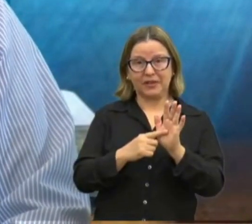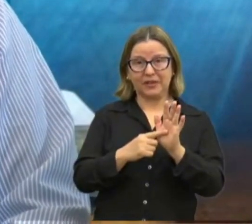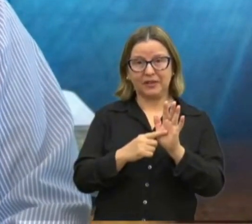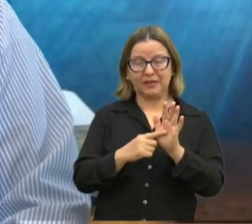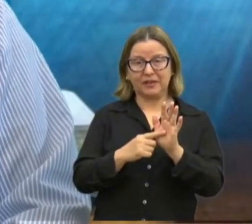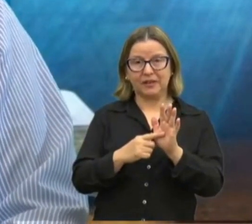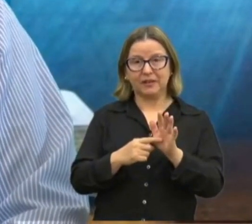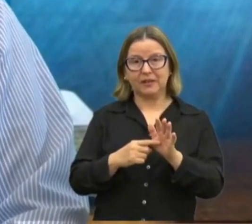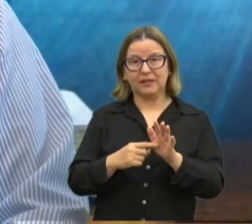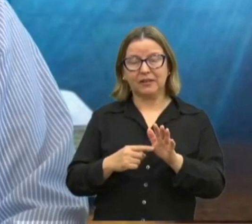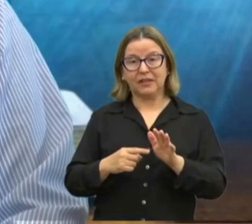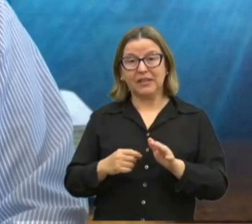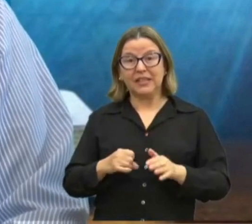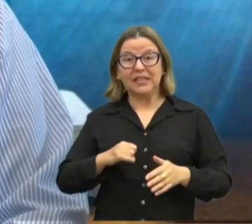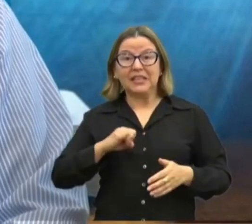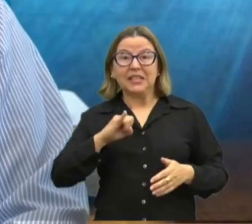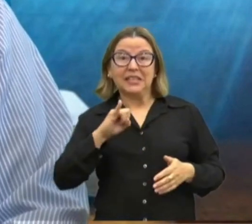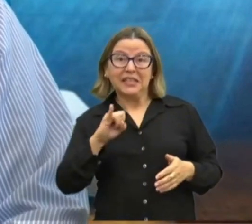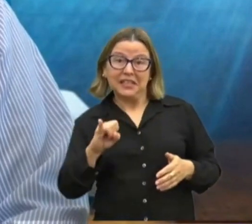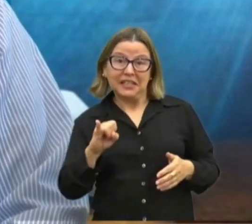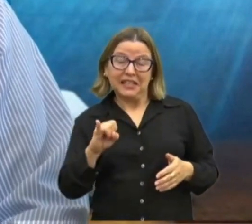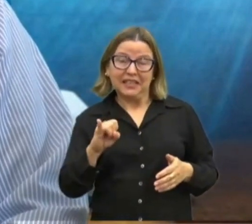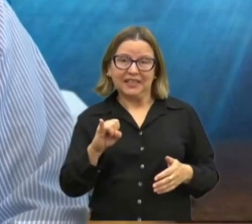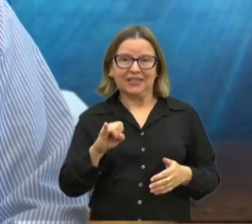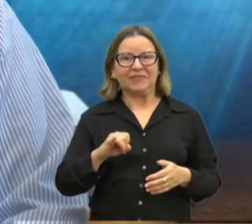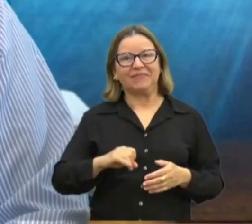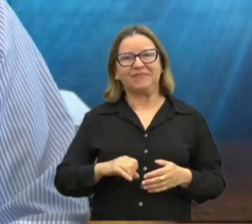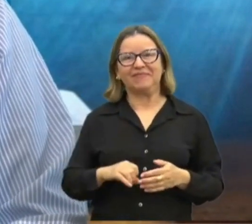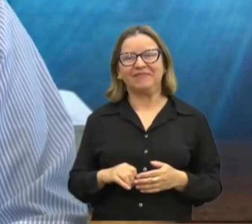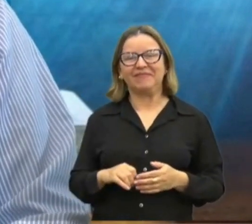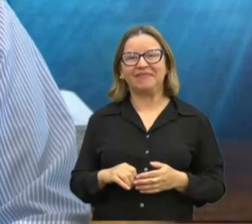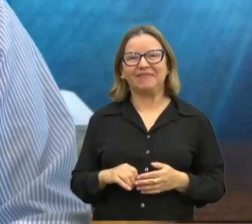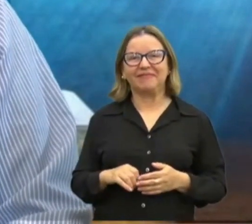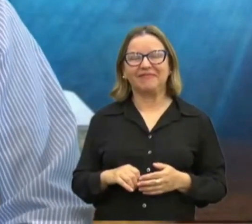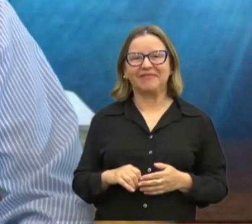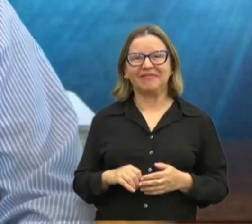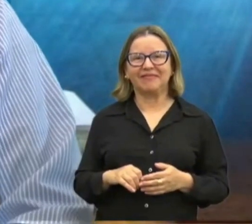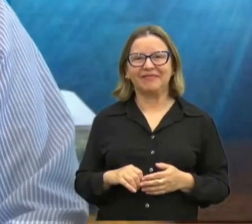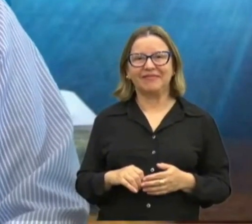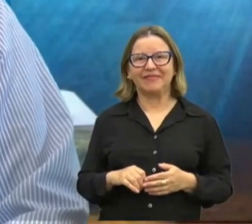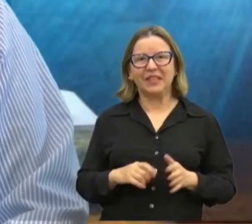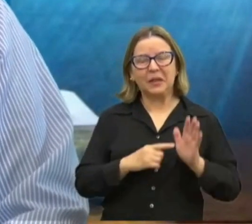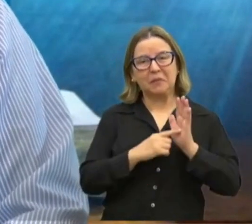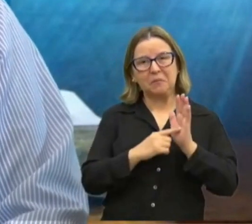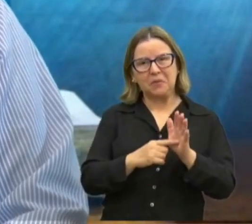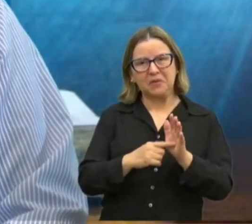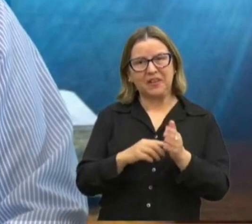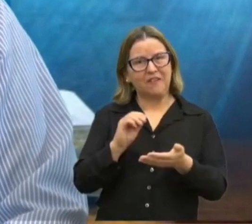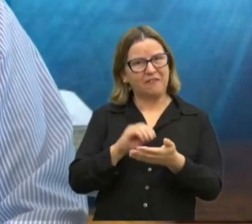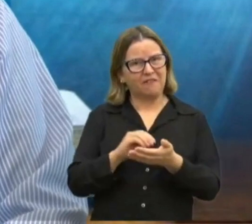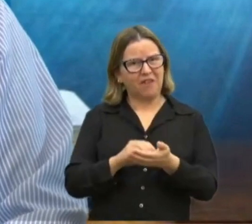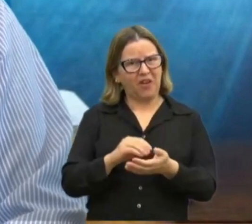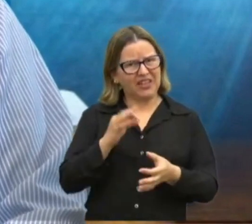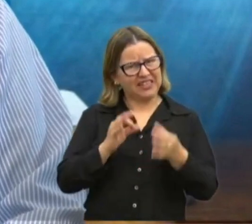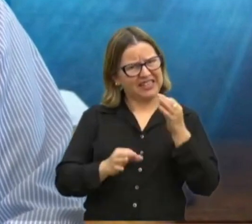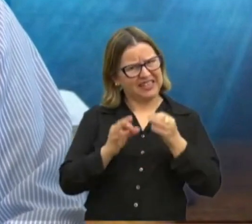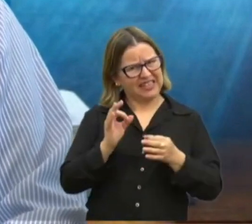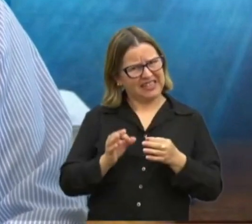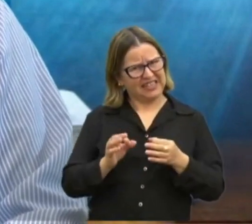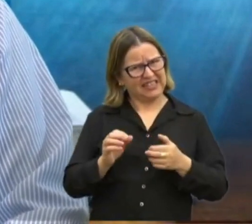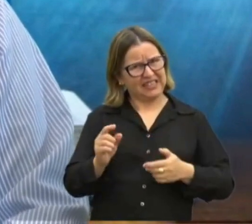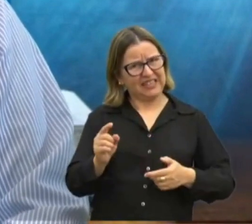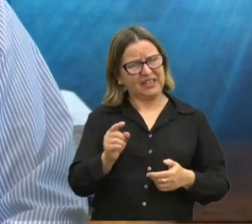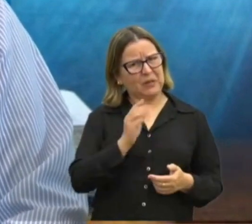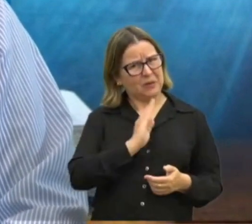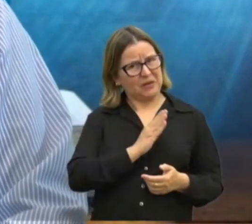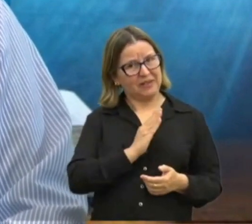alguma condição, se, gerando alguma incerteza no nosso coração. Mas é evidente